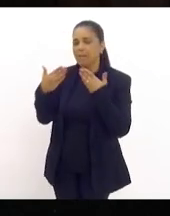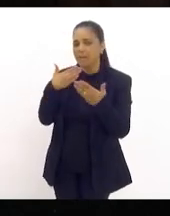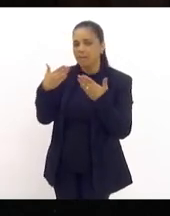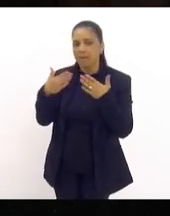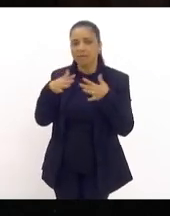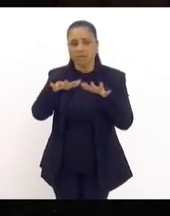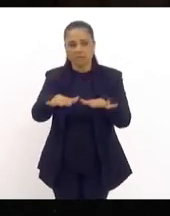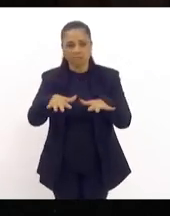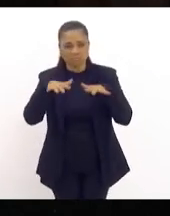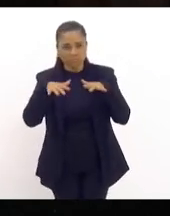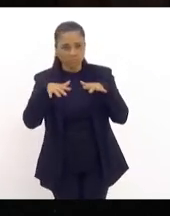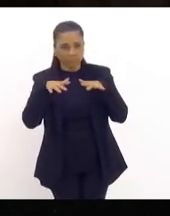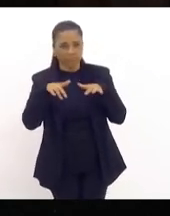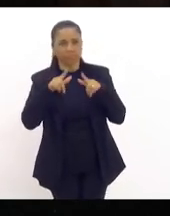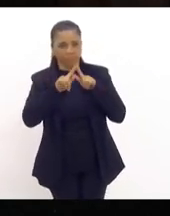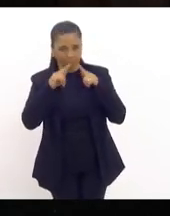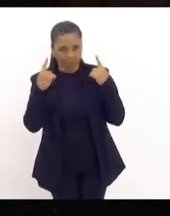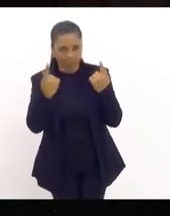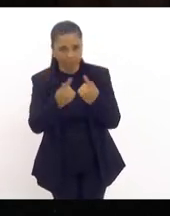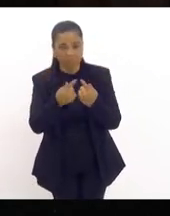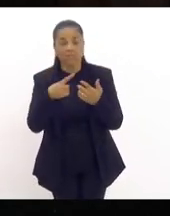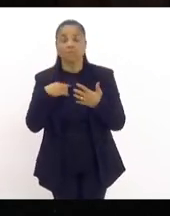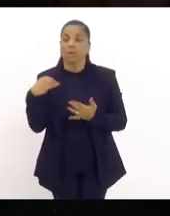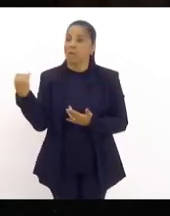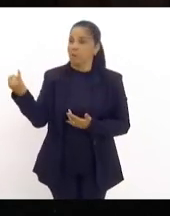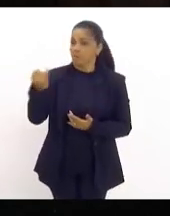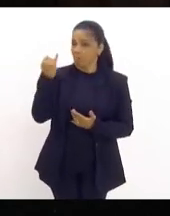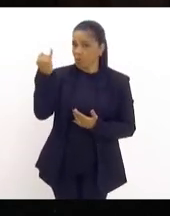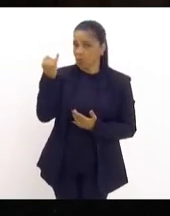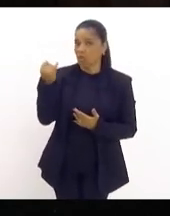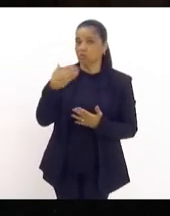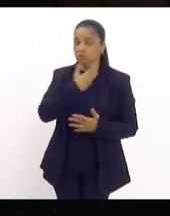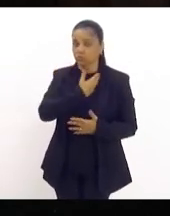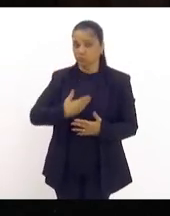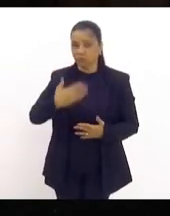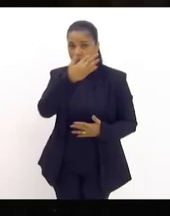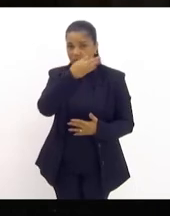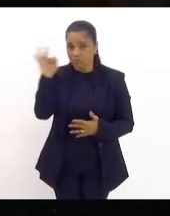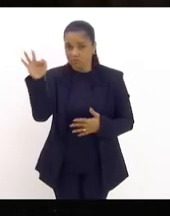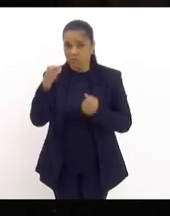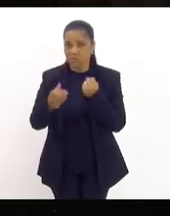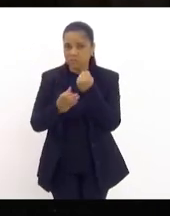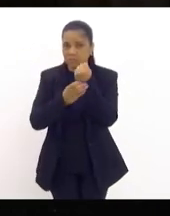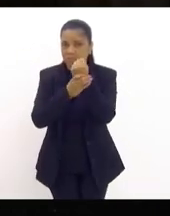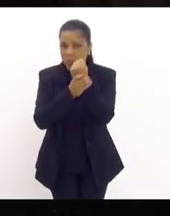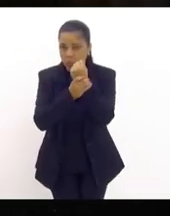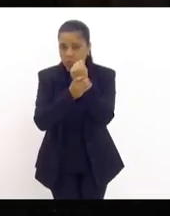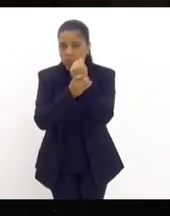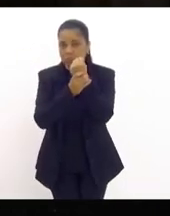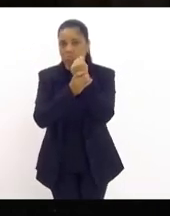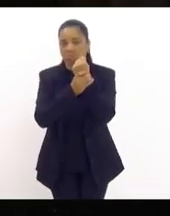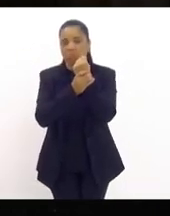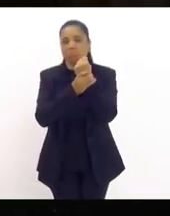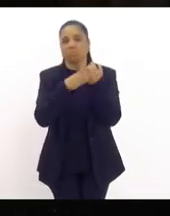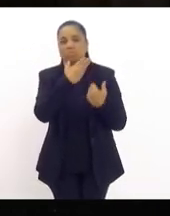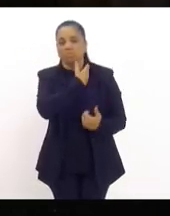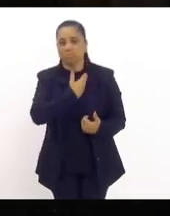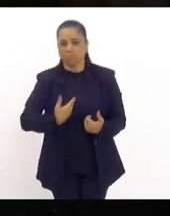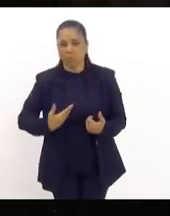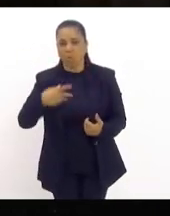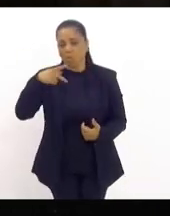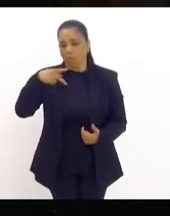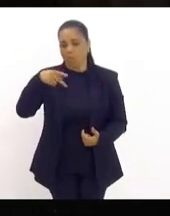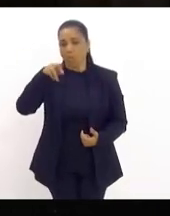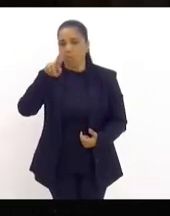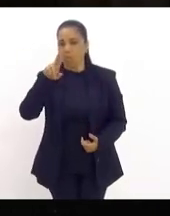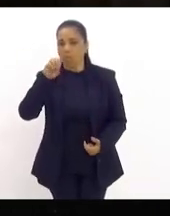Legislativa. Importante a gente falar também da iniciativa do governo federal na área de segurança pública com o Pronace, porque nós queremos